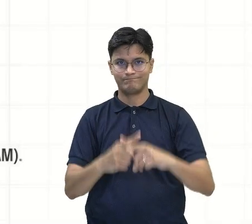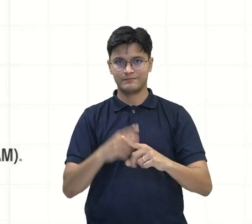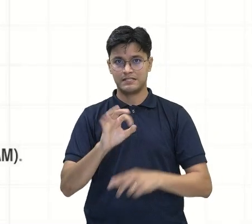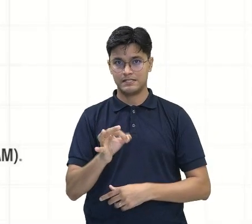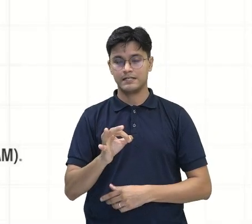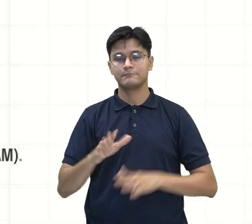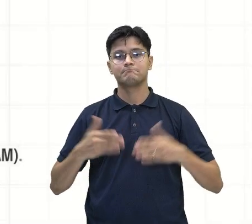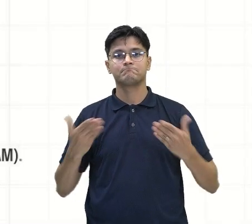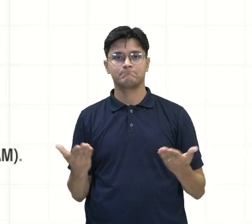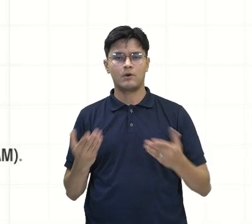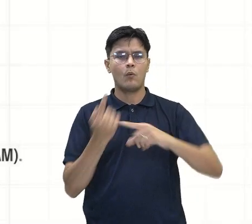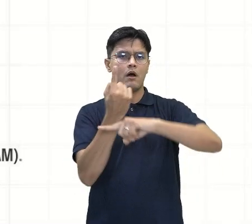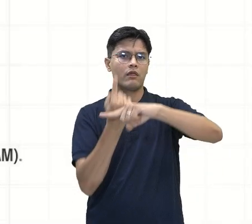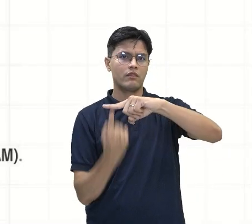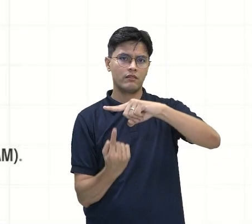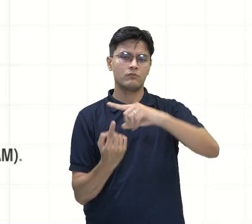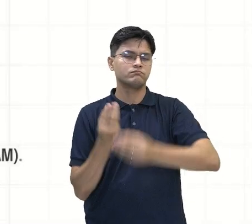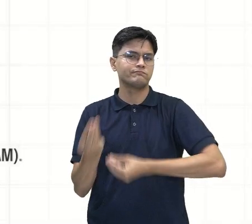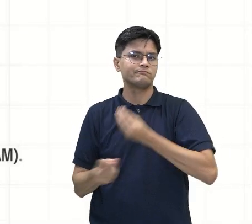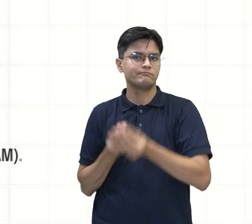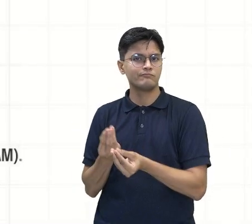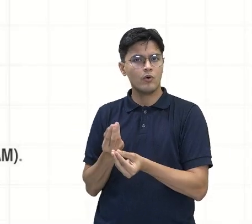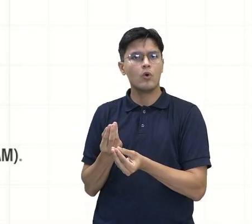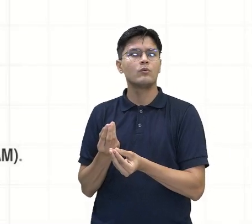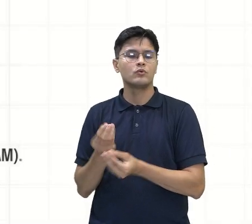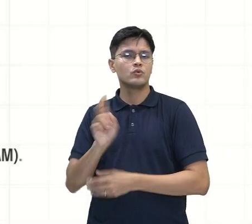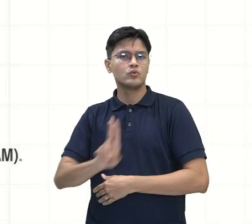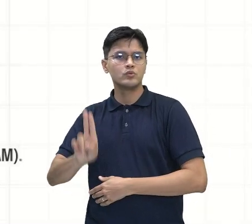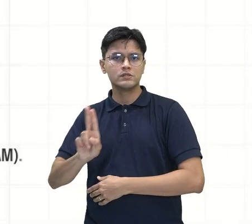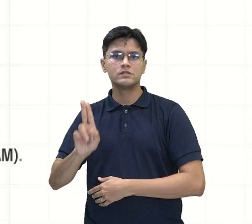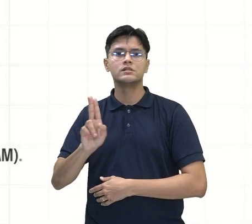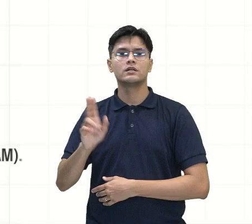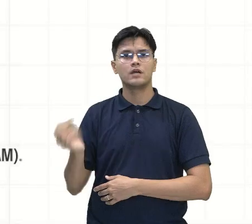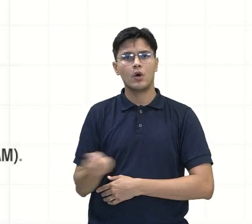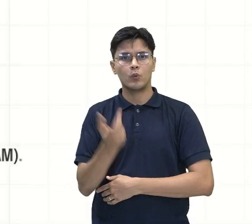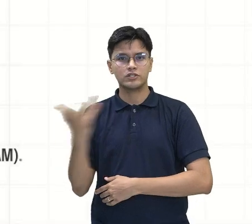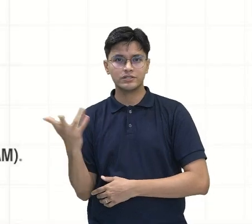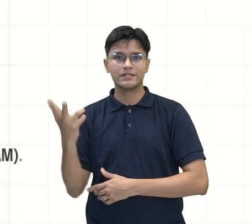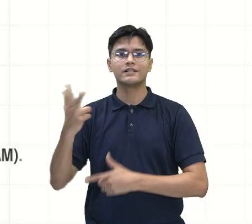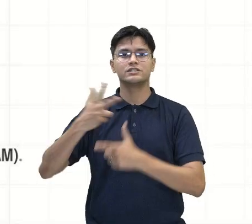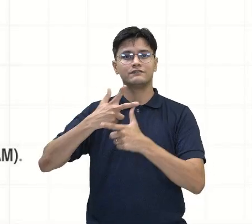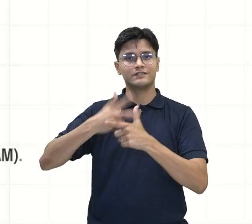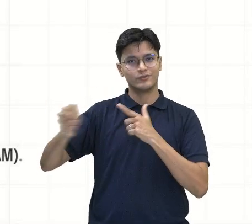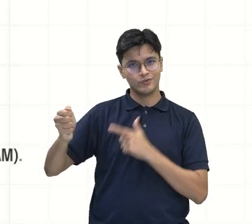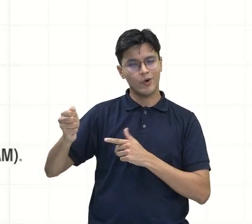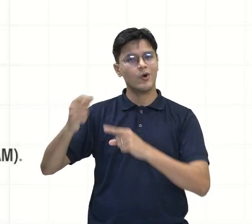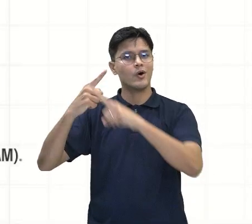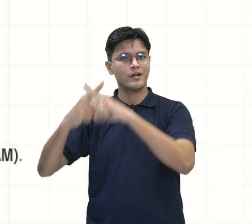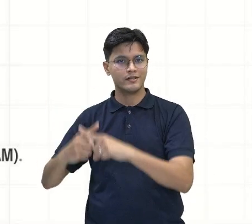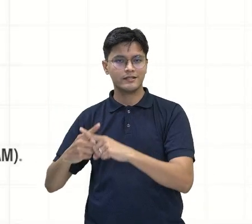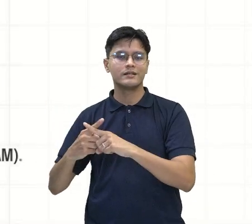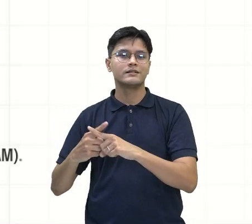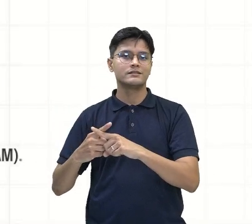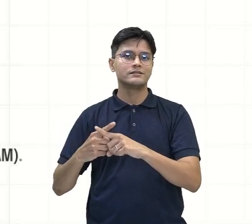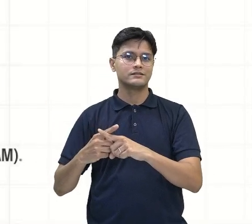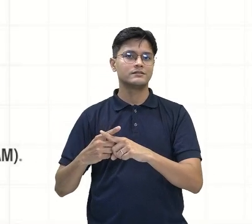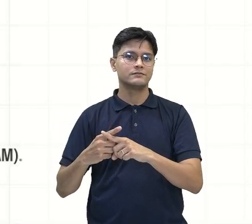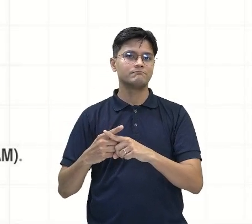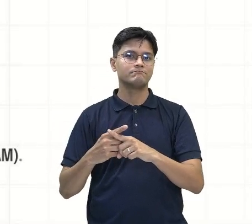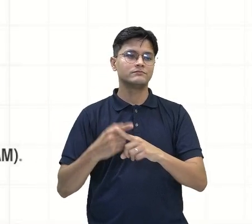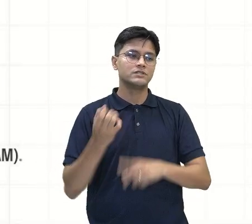A razão entre o número de vitórias e o número de